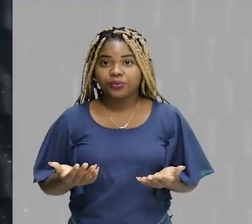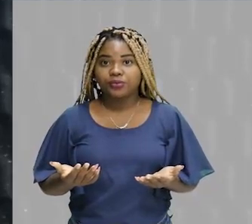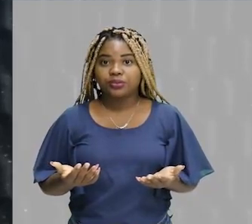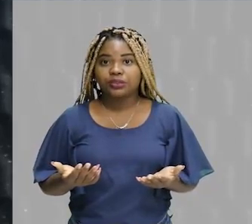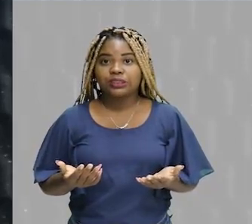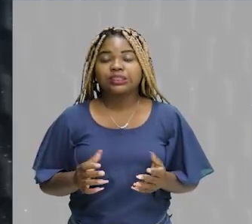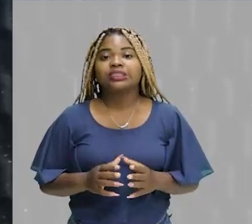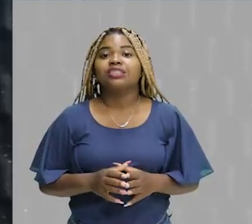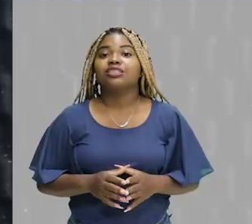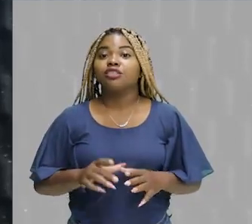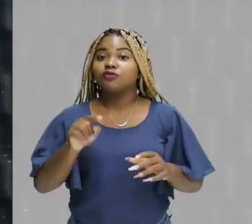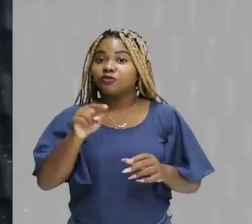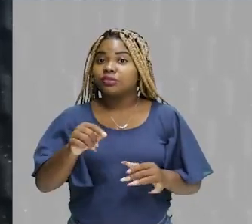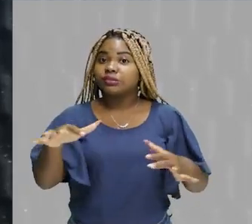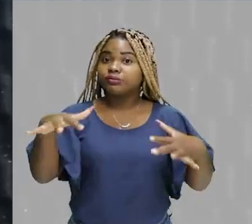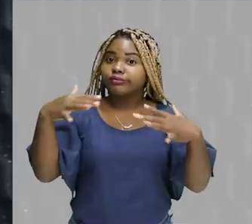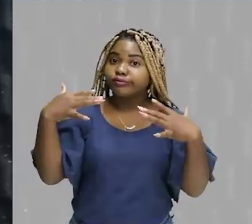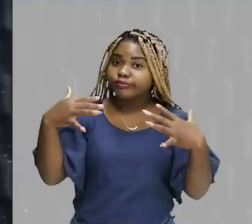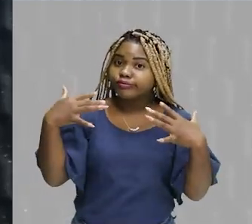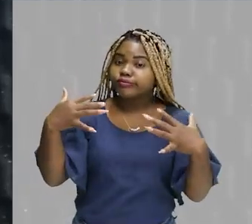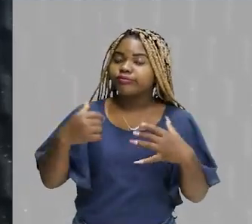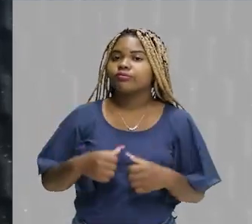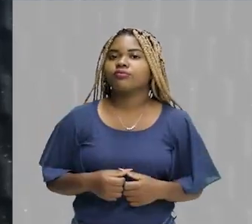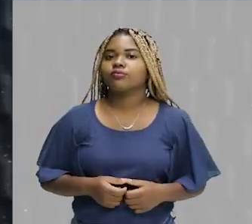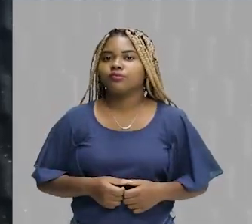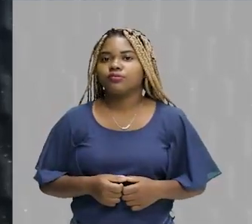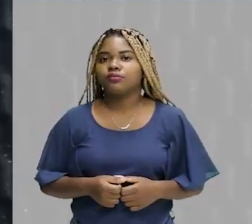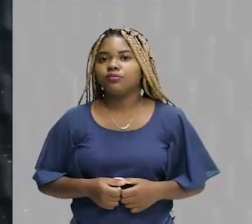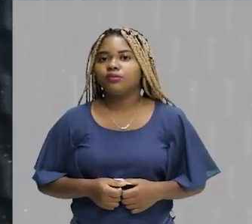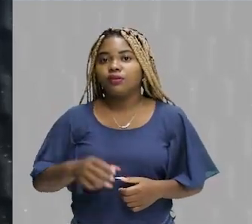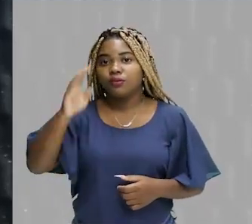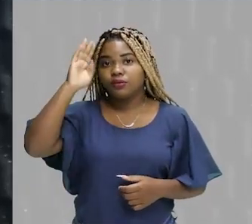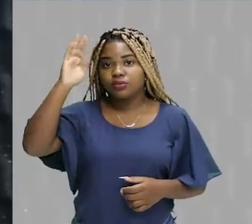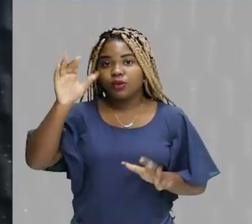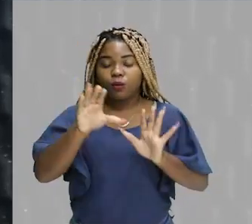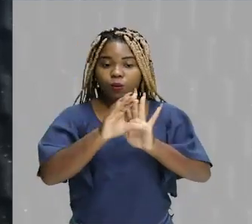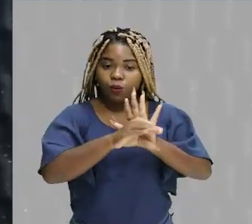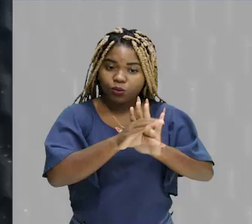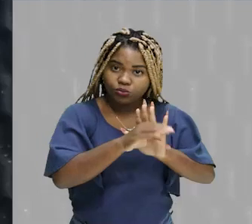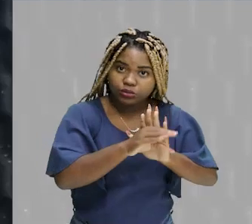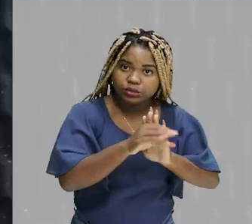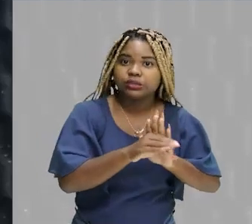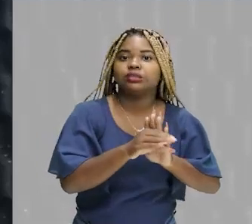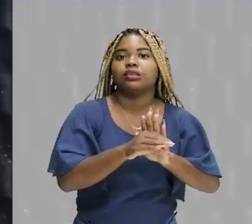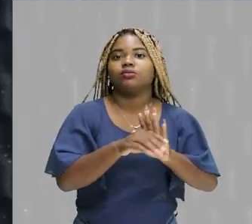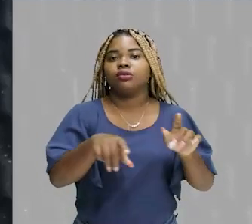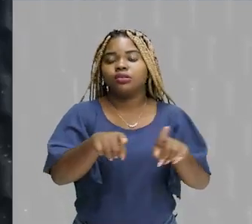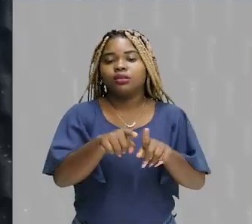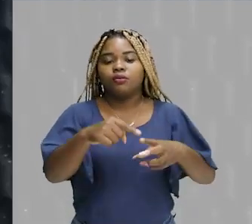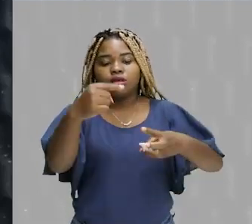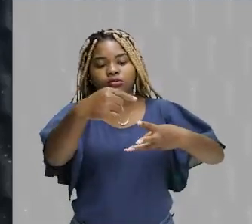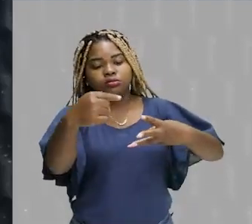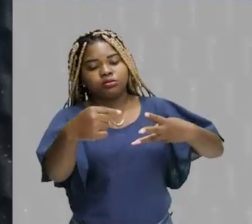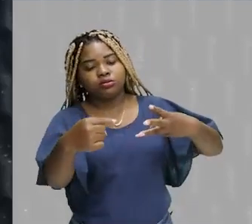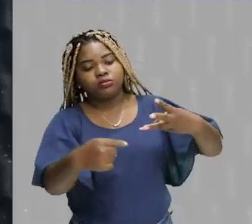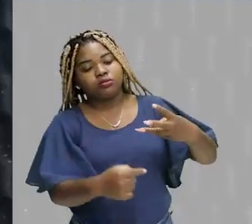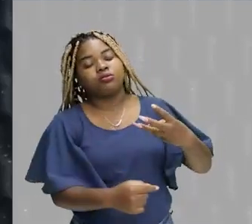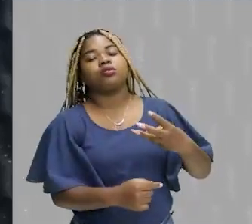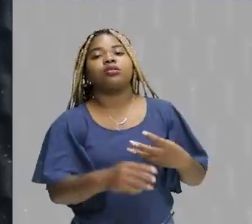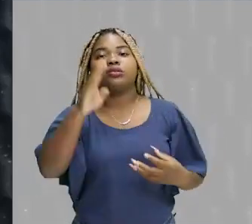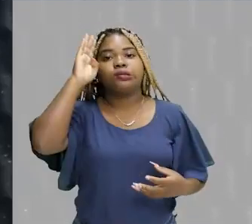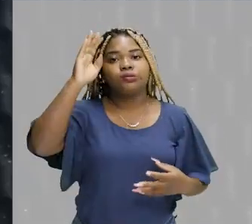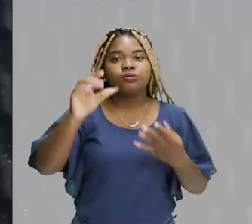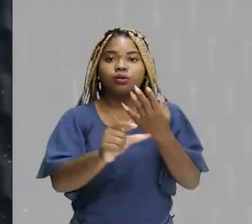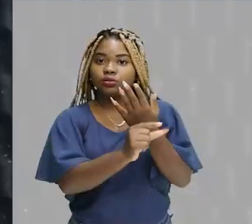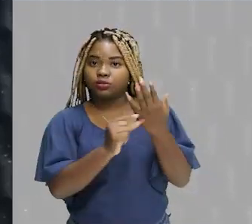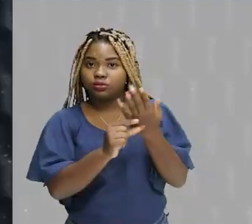você redobre a atenção, porque eu vou falar do principal conceito da Escola de Chicago e dos 3 principais autores